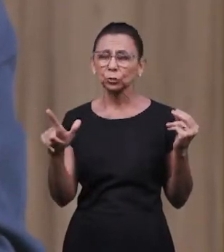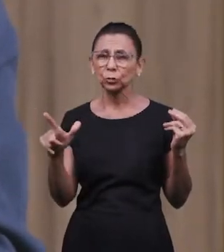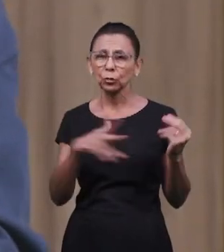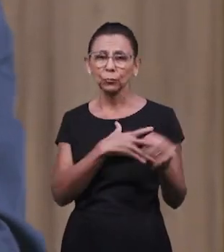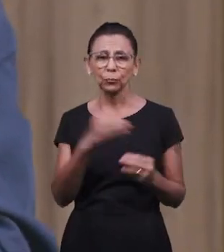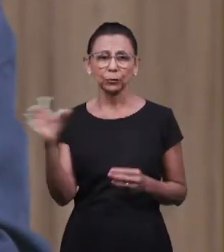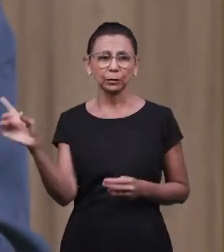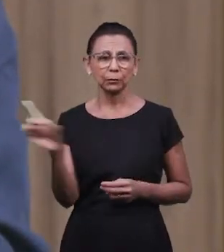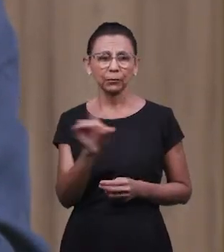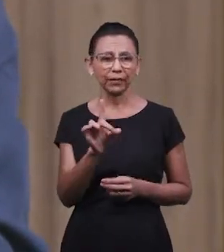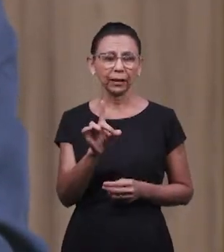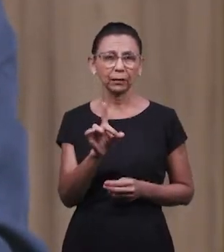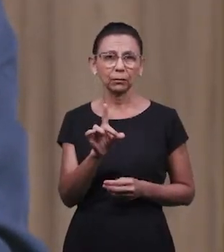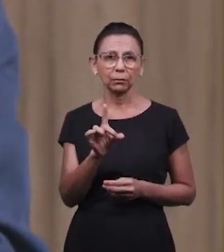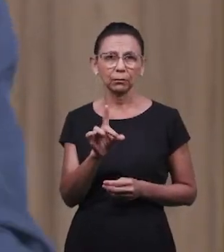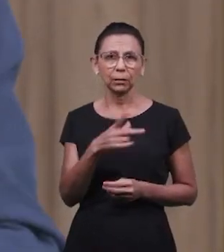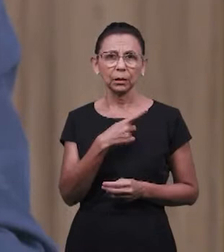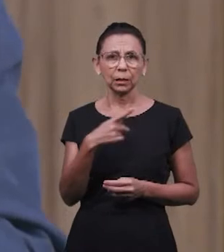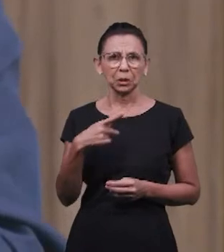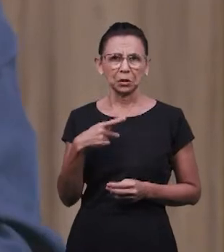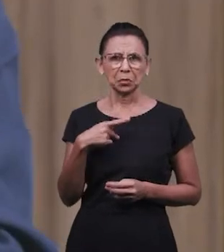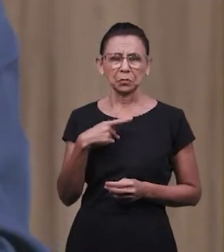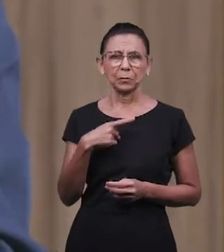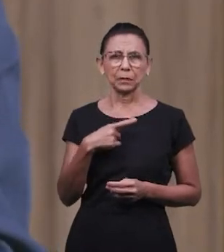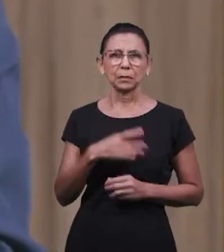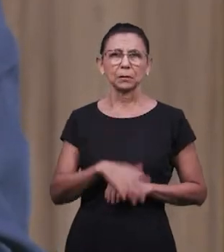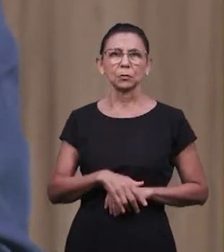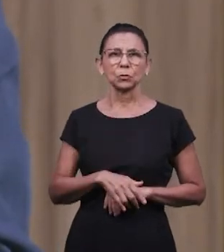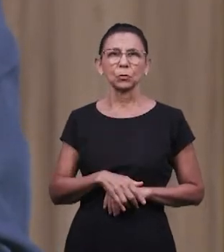era um pastor na época, o pai arrancou o cinto